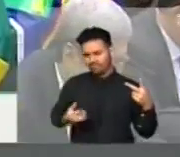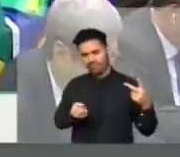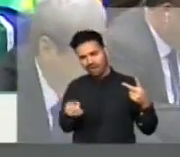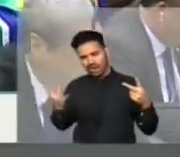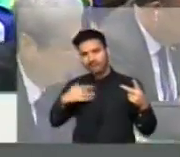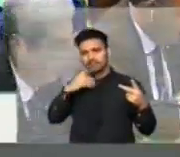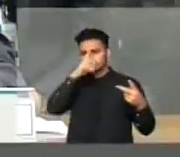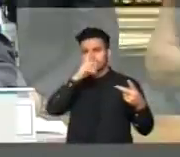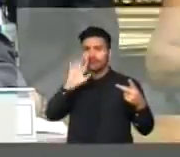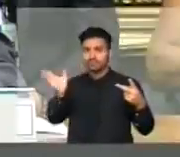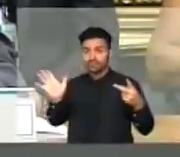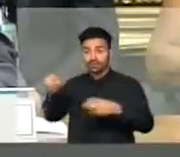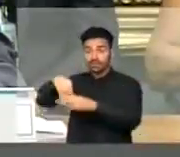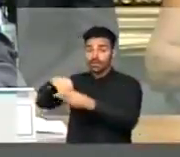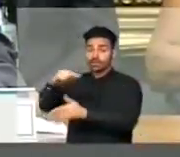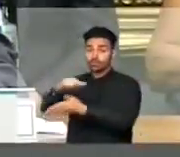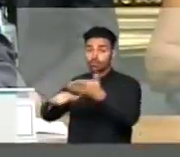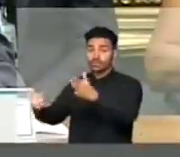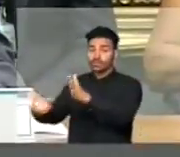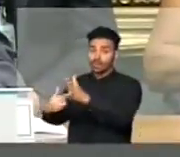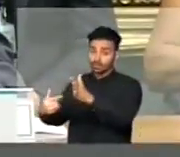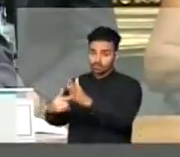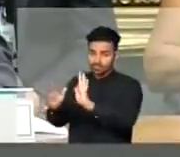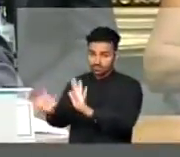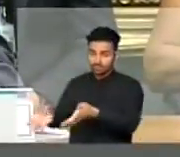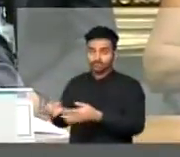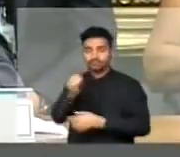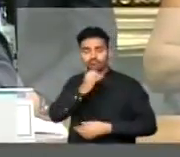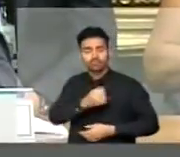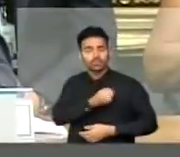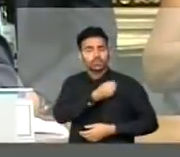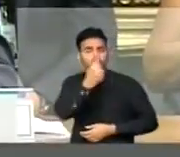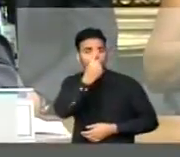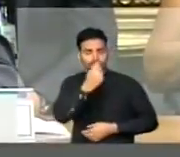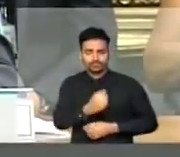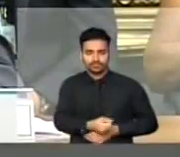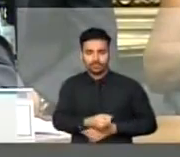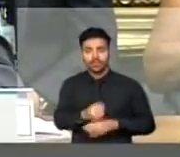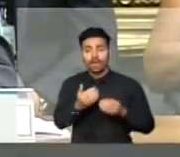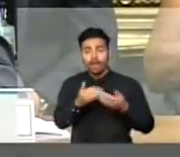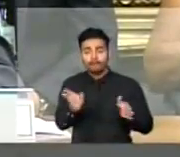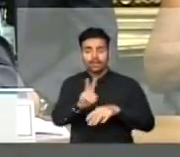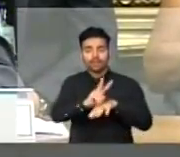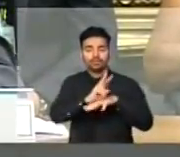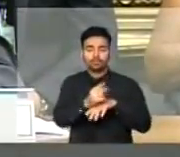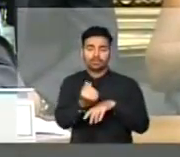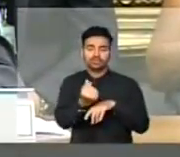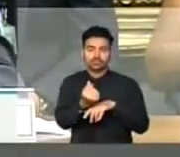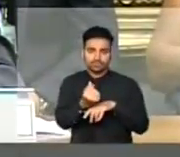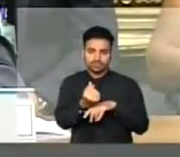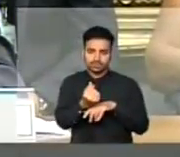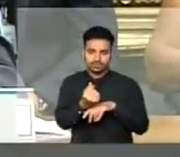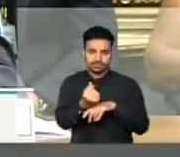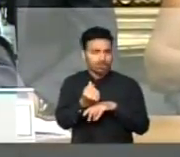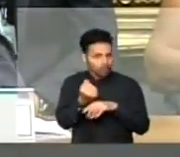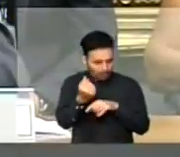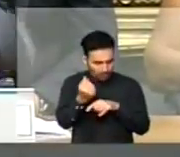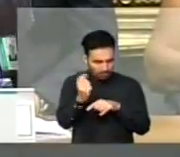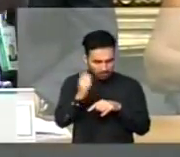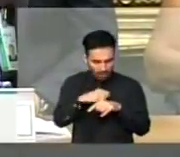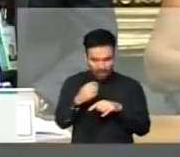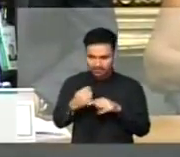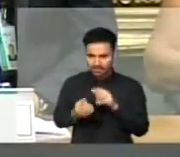graves apresentadas na denúncia, a saber, número 1, abertura de créditos orçamentários por decreto